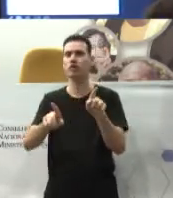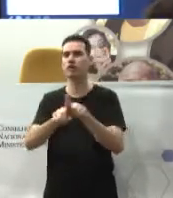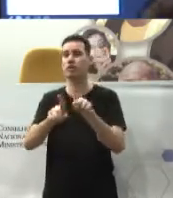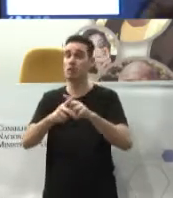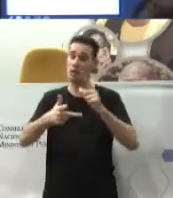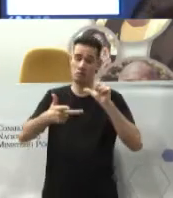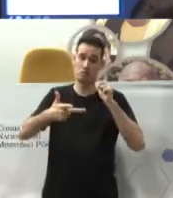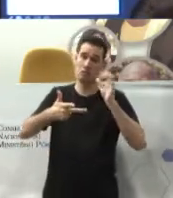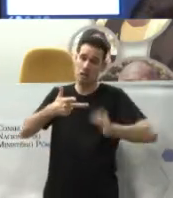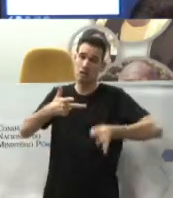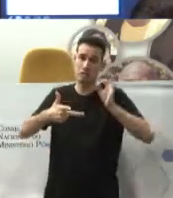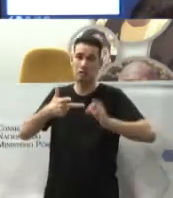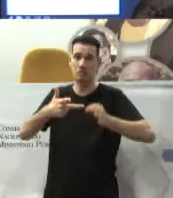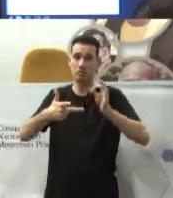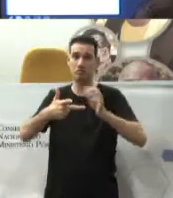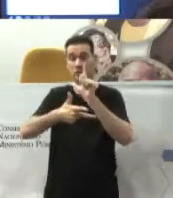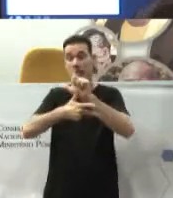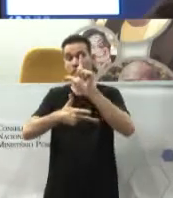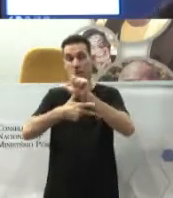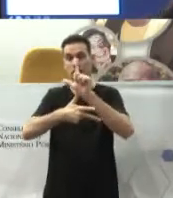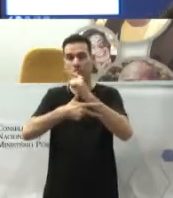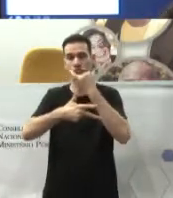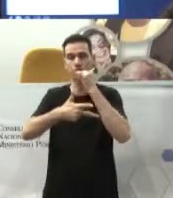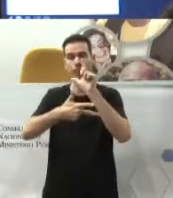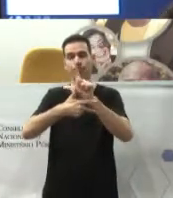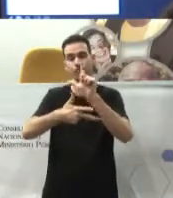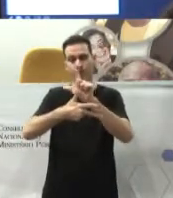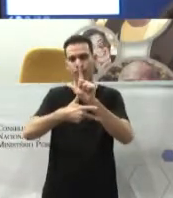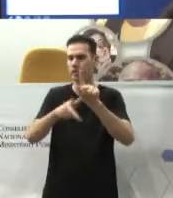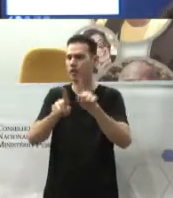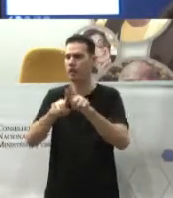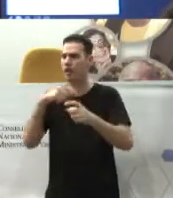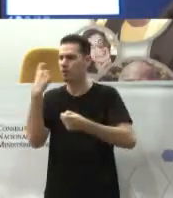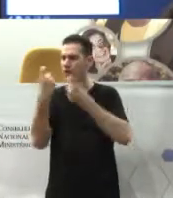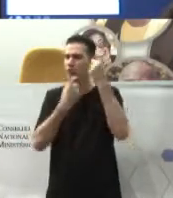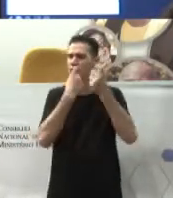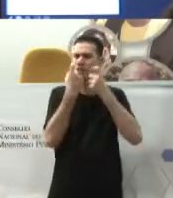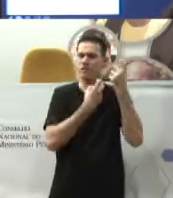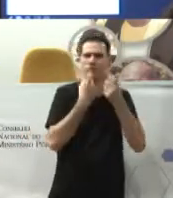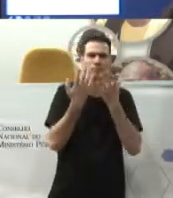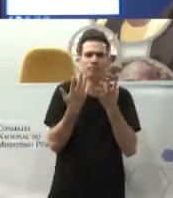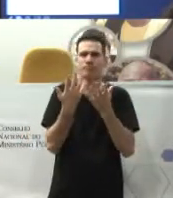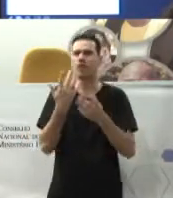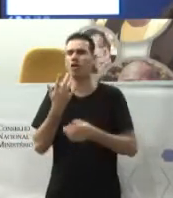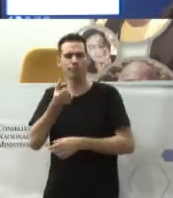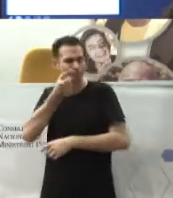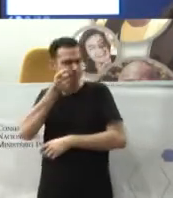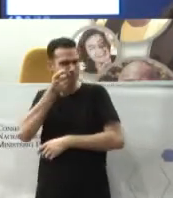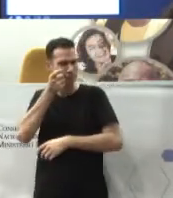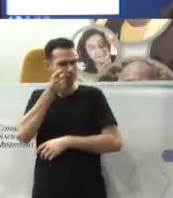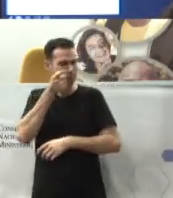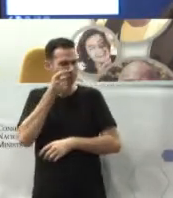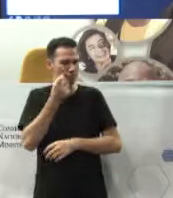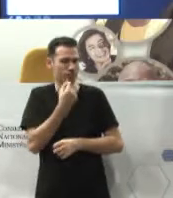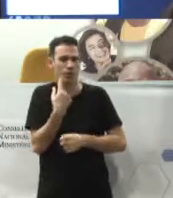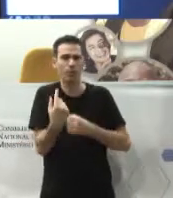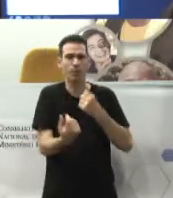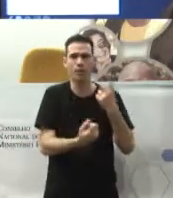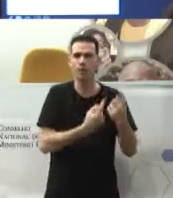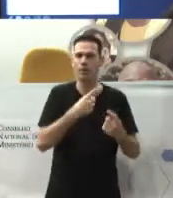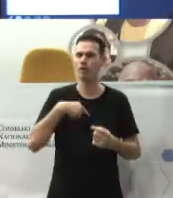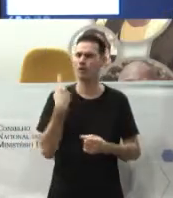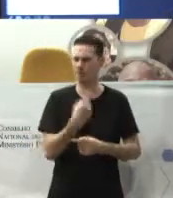do poder legislativo, que não estão preocupados com a efetividade dos direitos fundamentais, mas com algum interesse de ocasião. E nós temos um